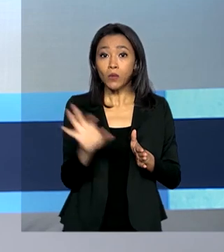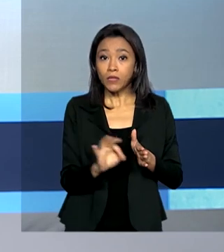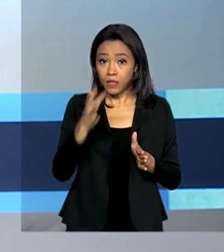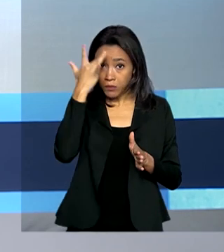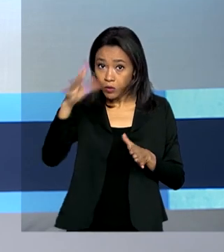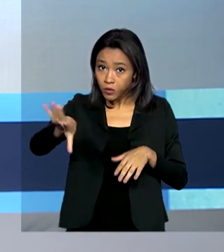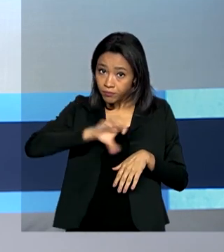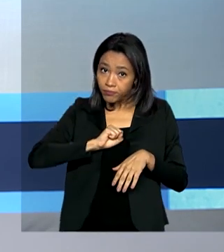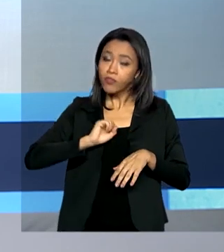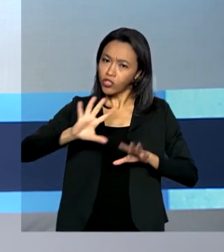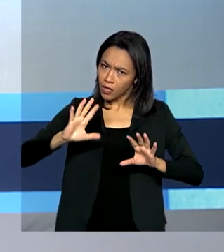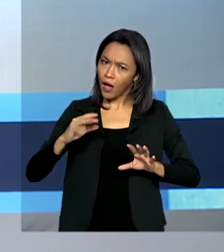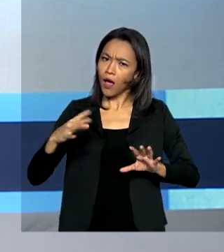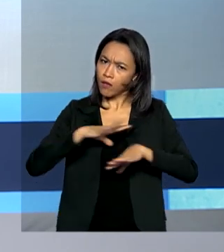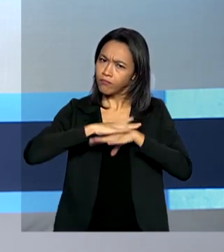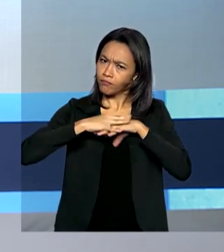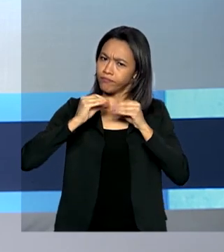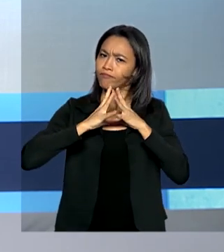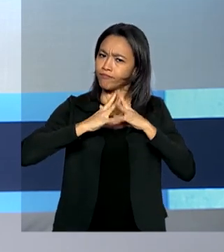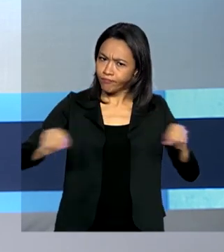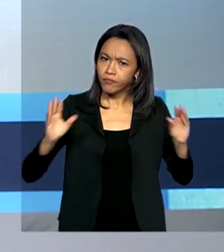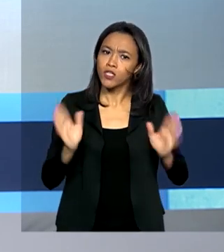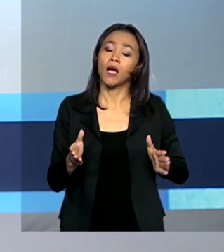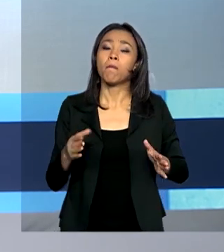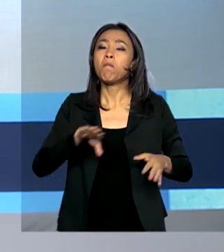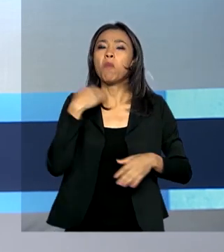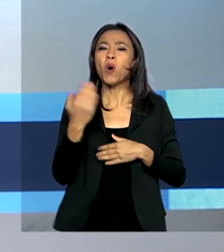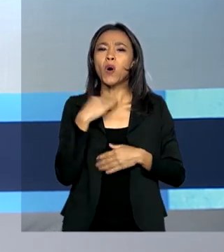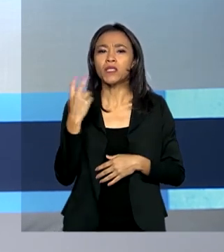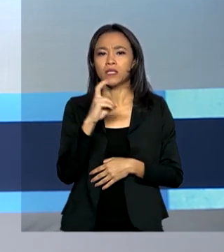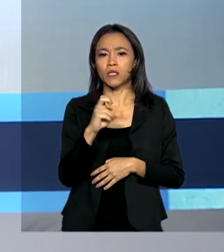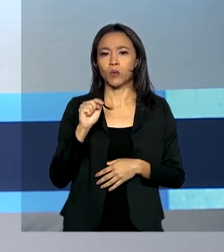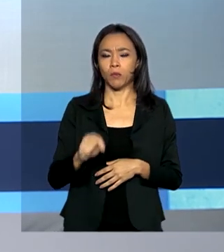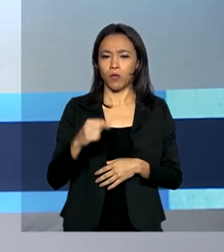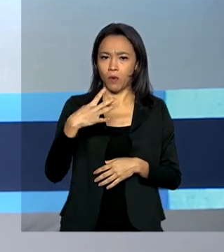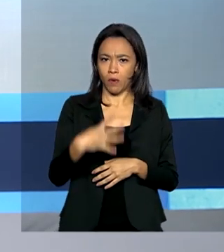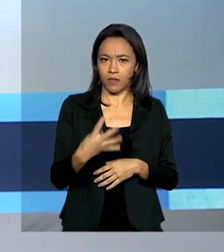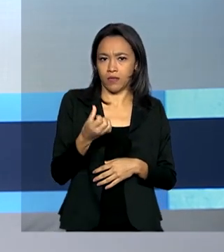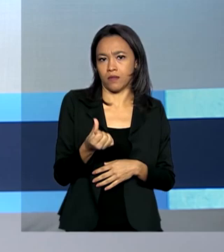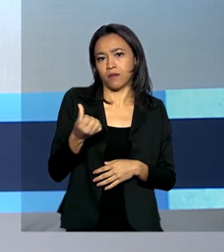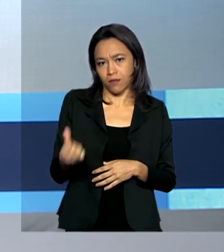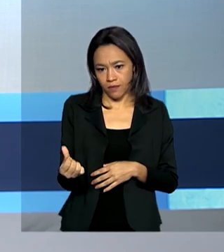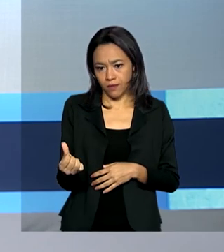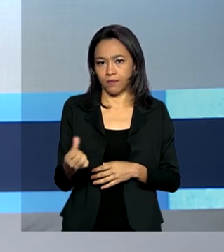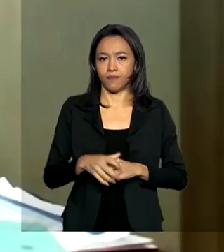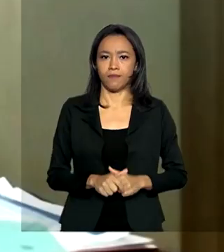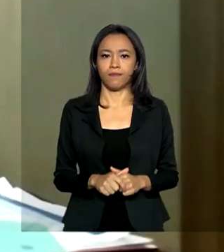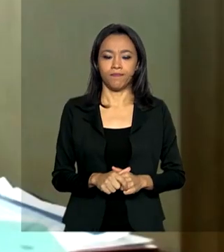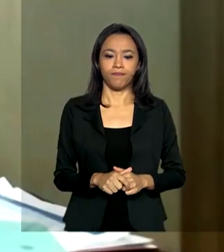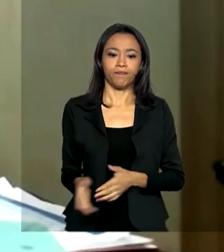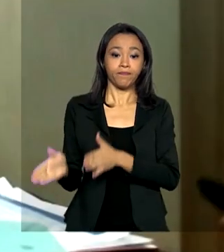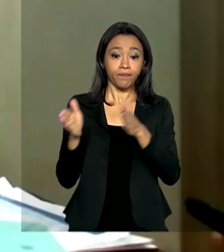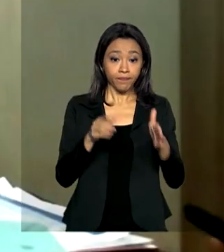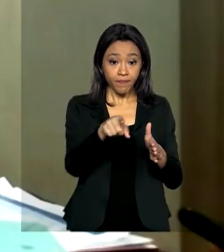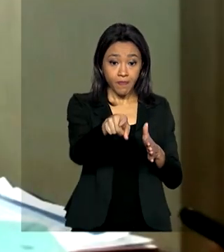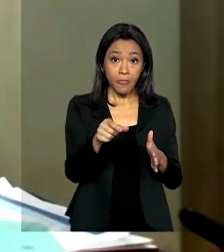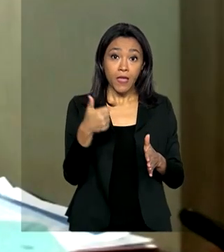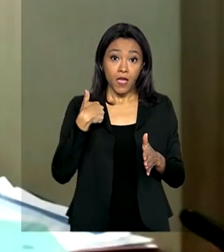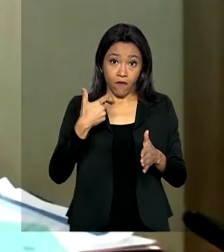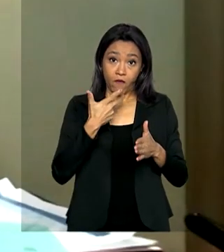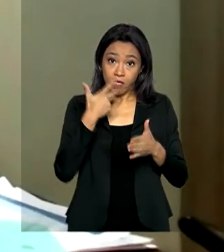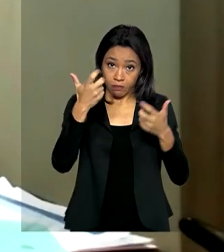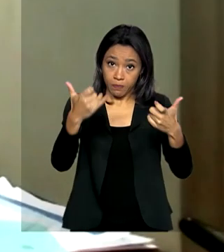estão recuperados. As mortes chegam a 5.466. A prioridade na